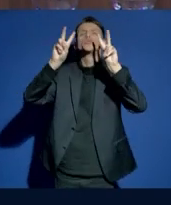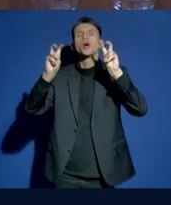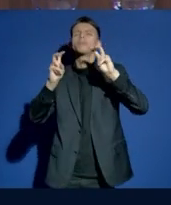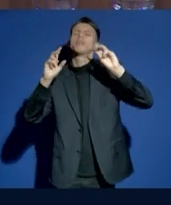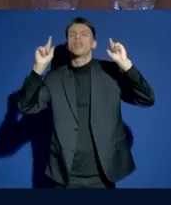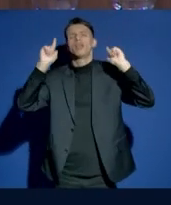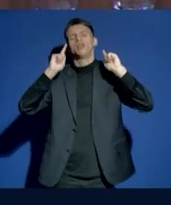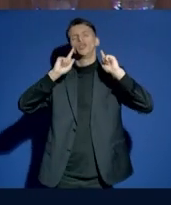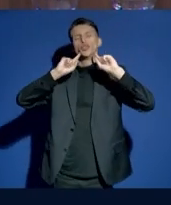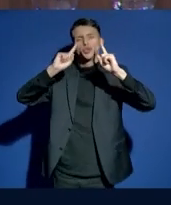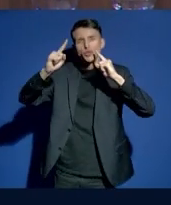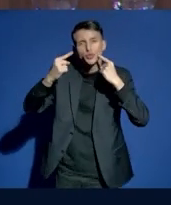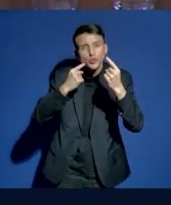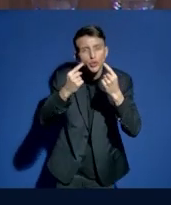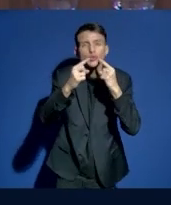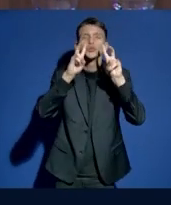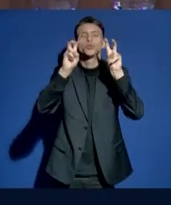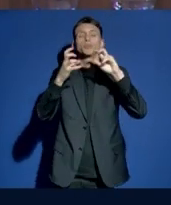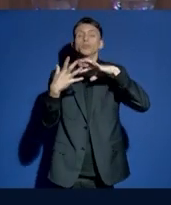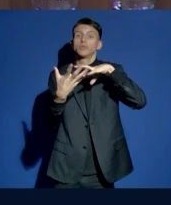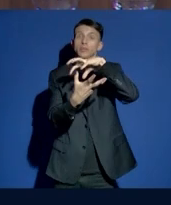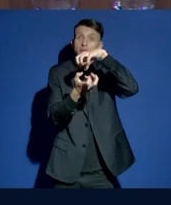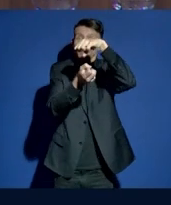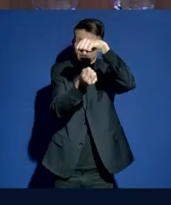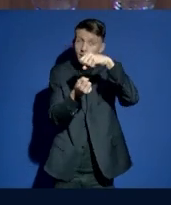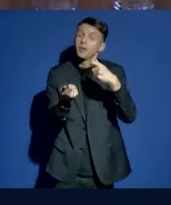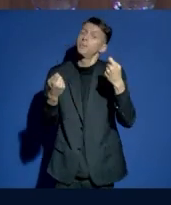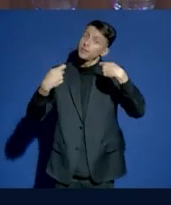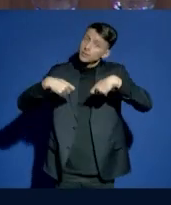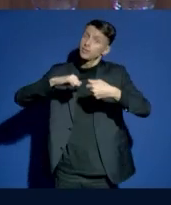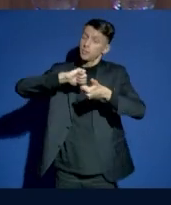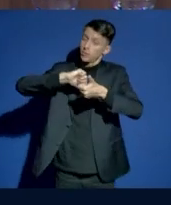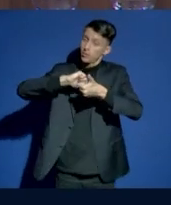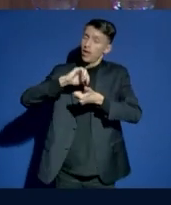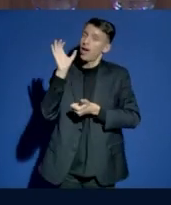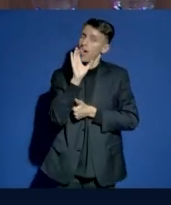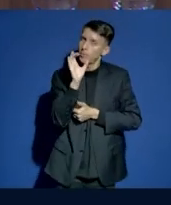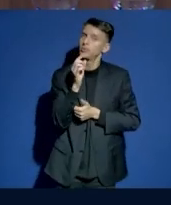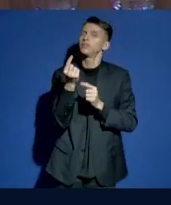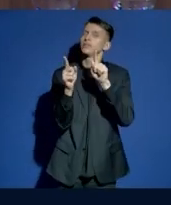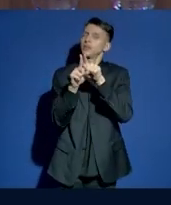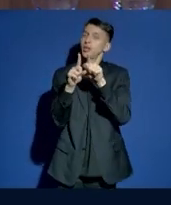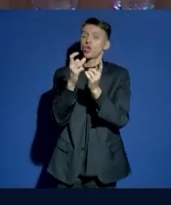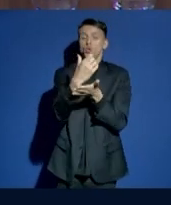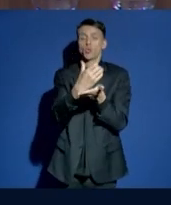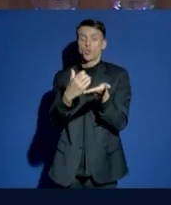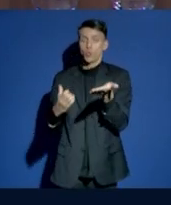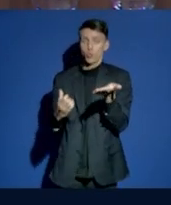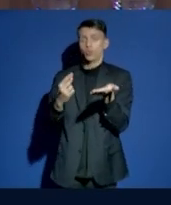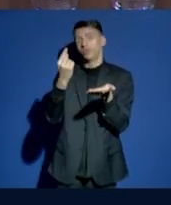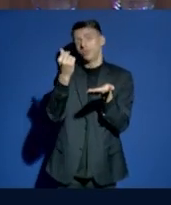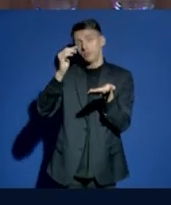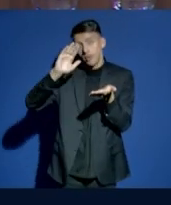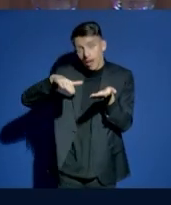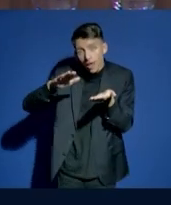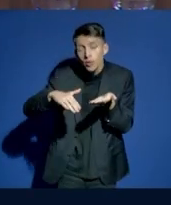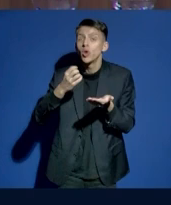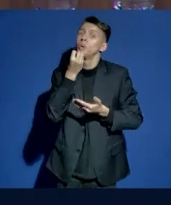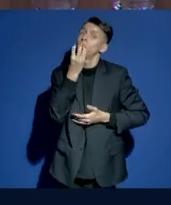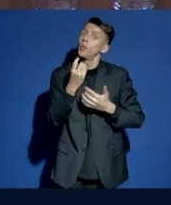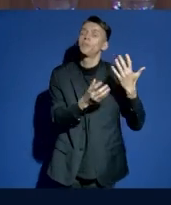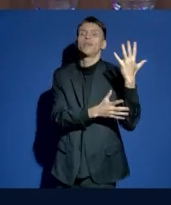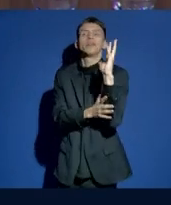sustentabilidade, eu falo assim, sustentabilidade tem que tornar-nos mais eficientes, reduzir o custo, né? É bom para a